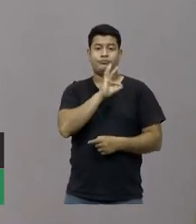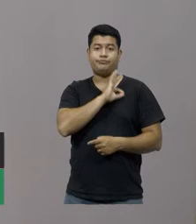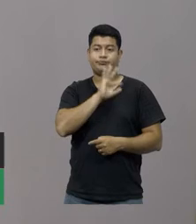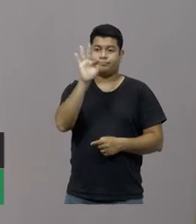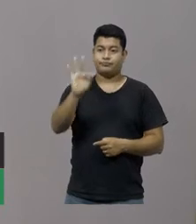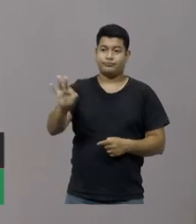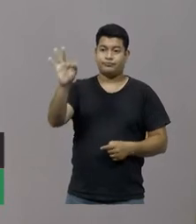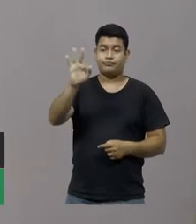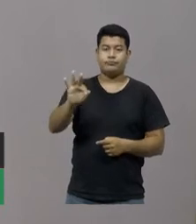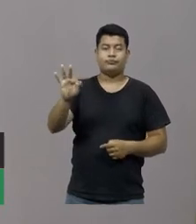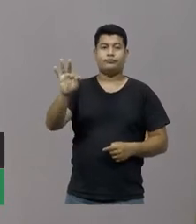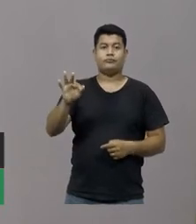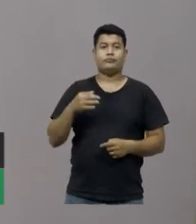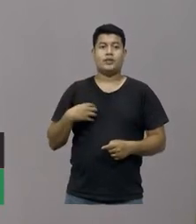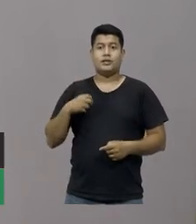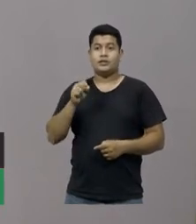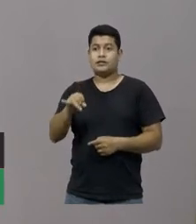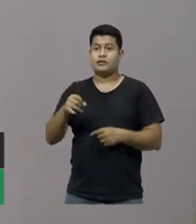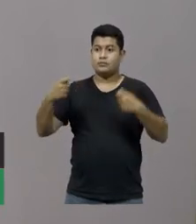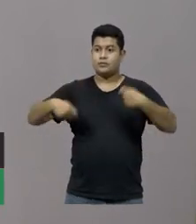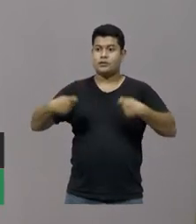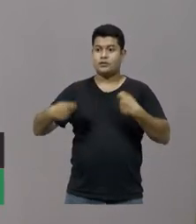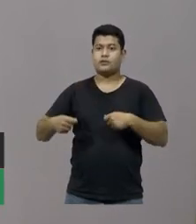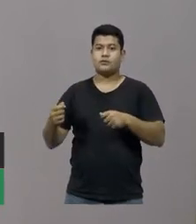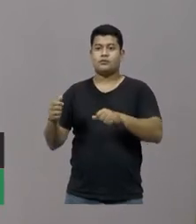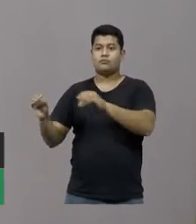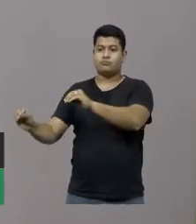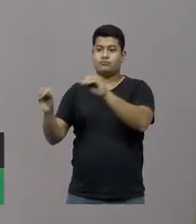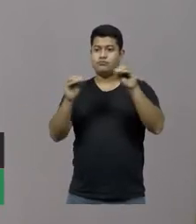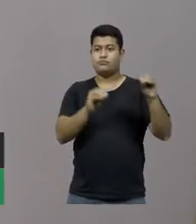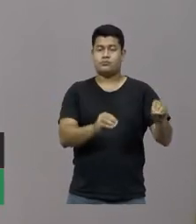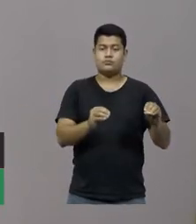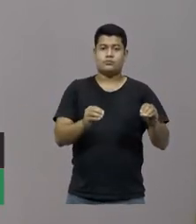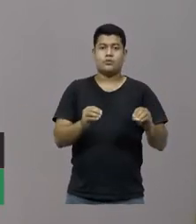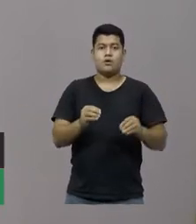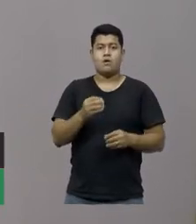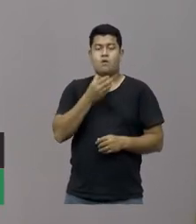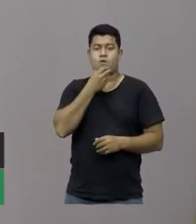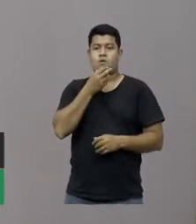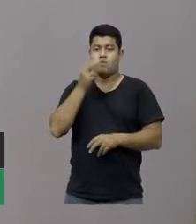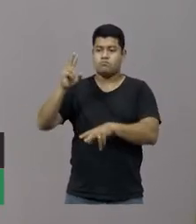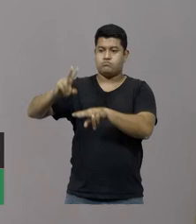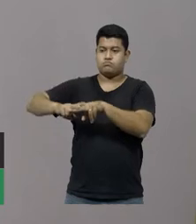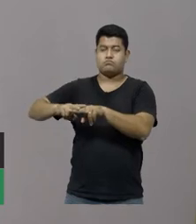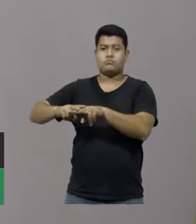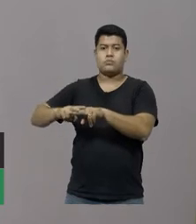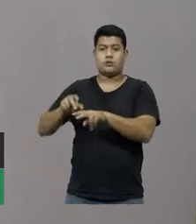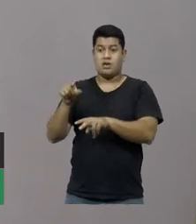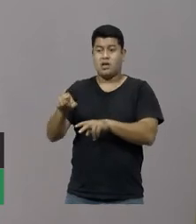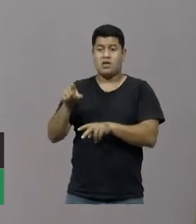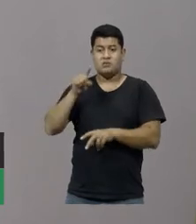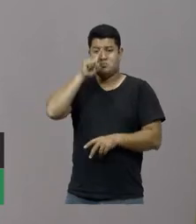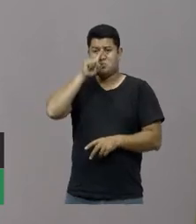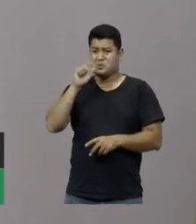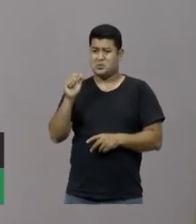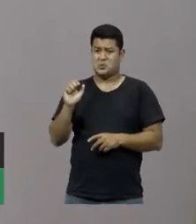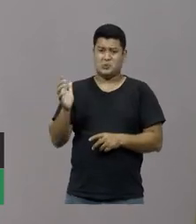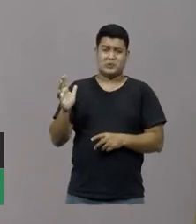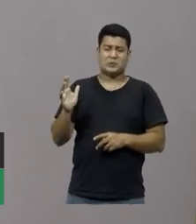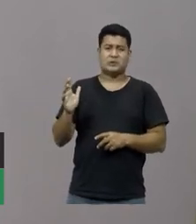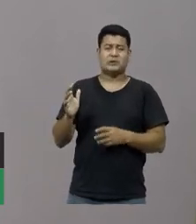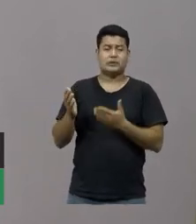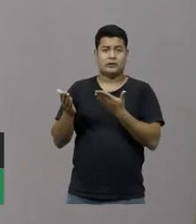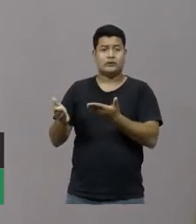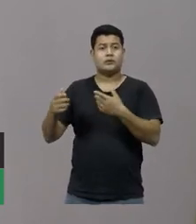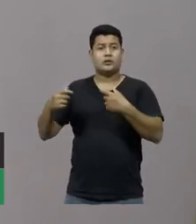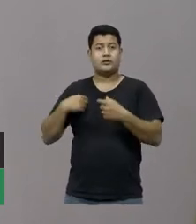quando precisa ser feita a transferência de um preso de alta periculosidade, é só